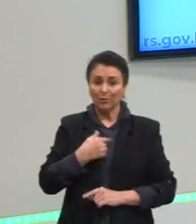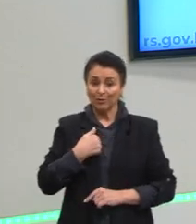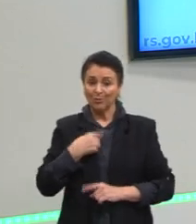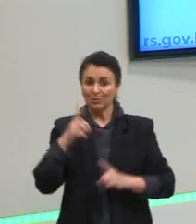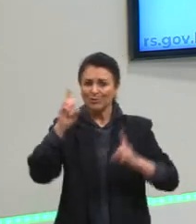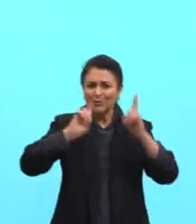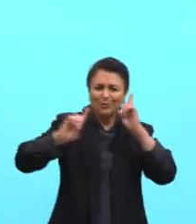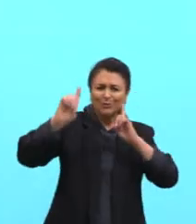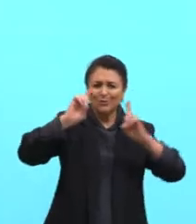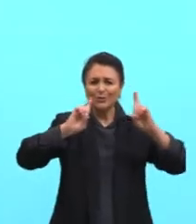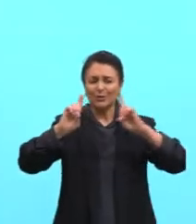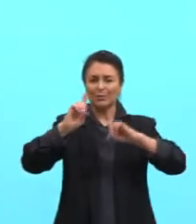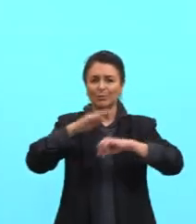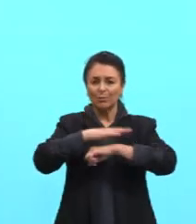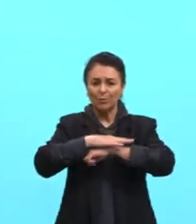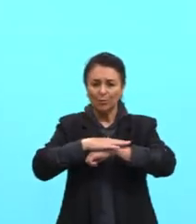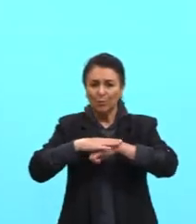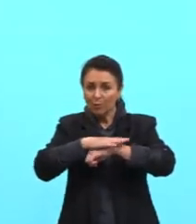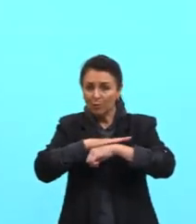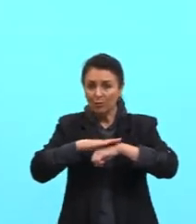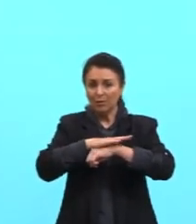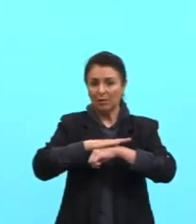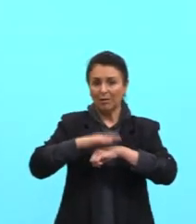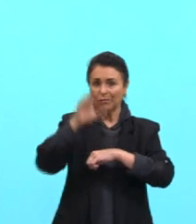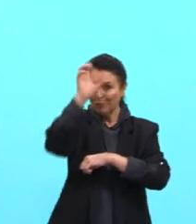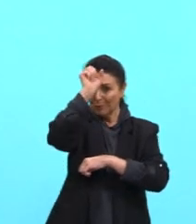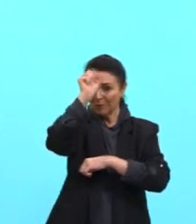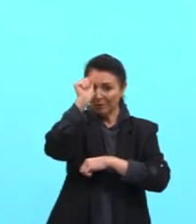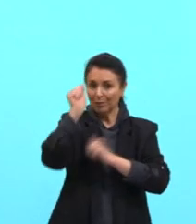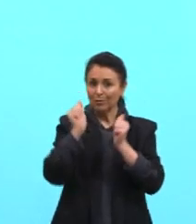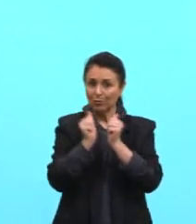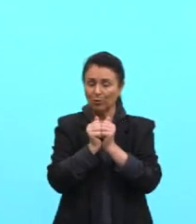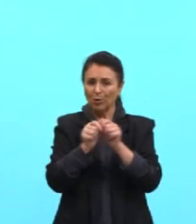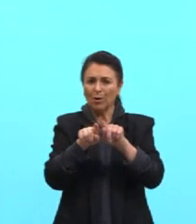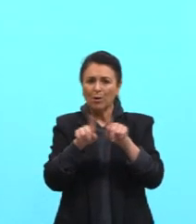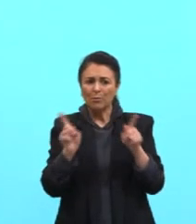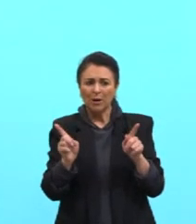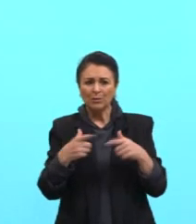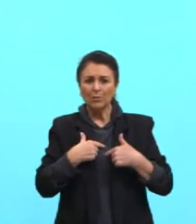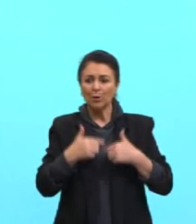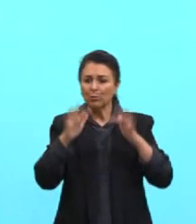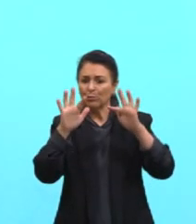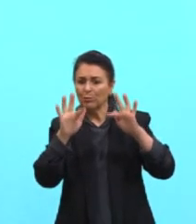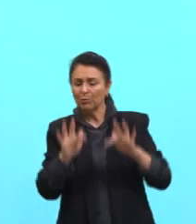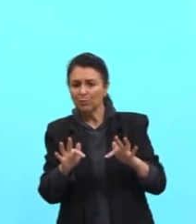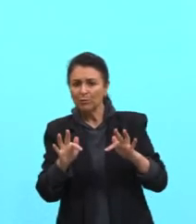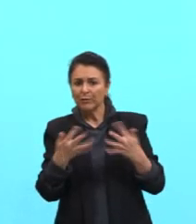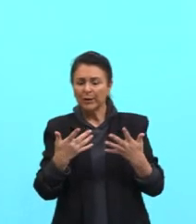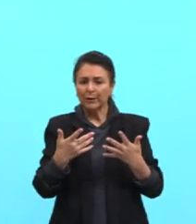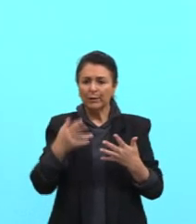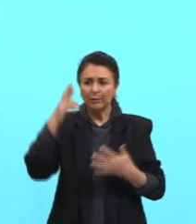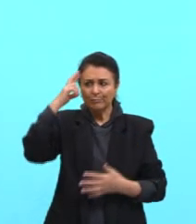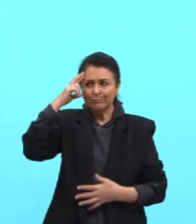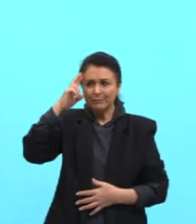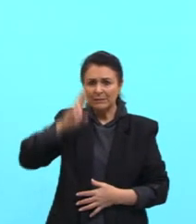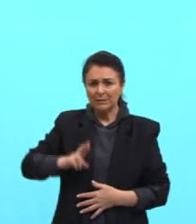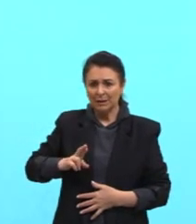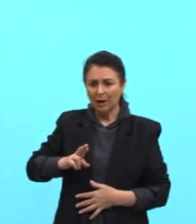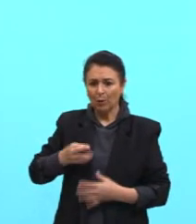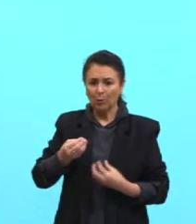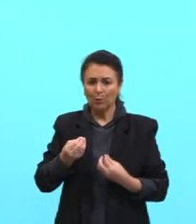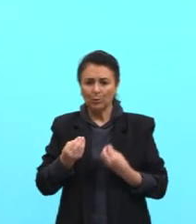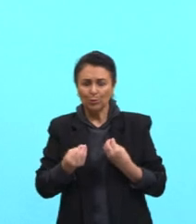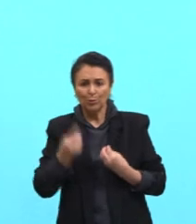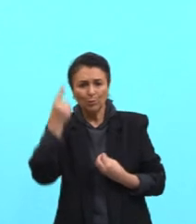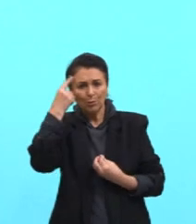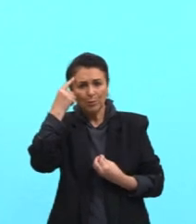divertir vamos conversar vamos aprender mas não há um fim tem um racional tão pensado como eu caso de